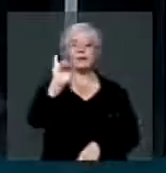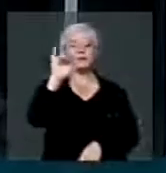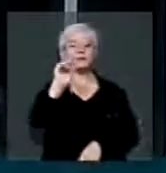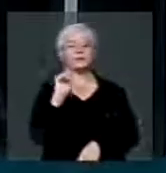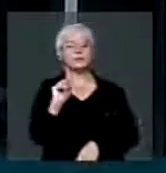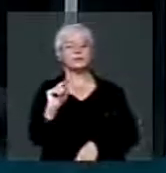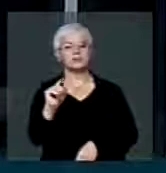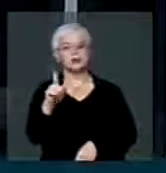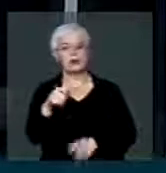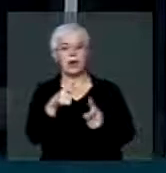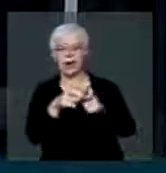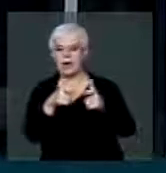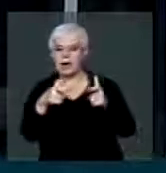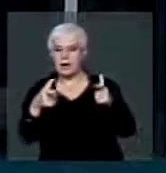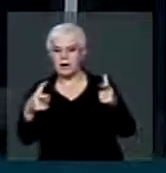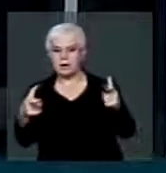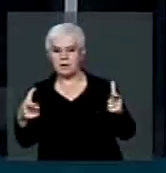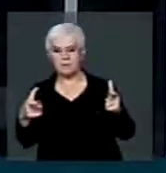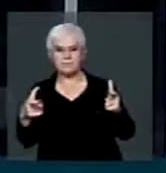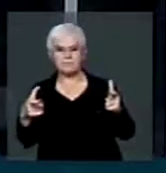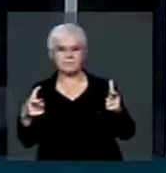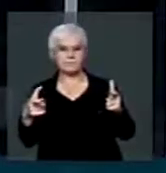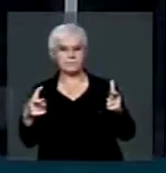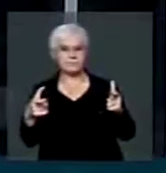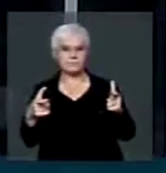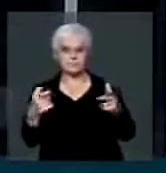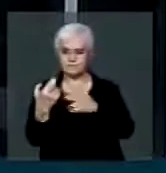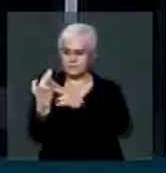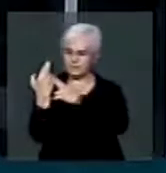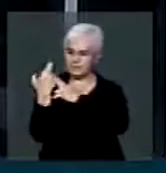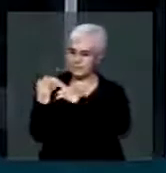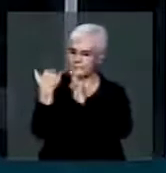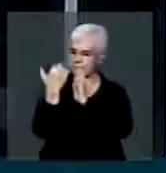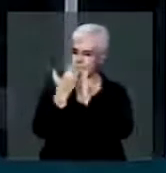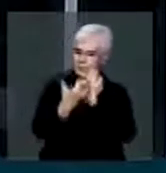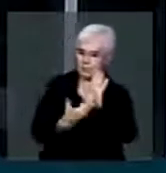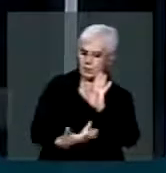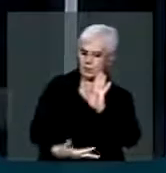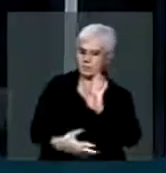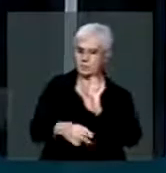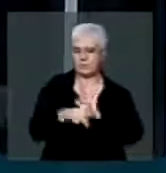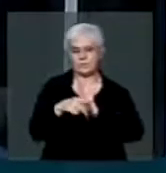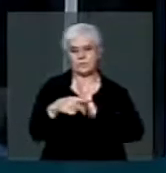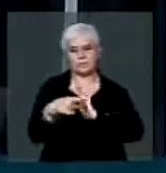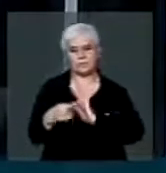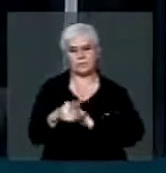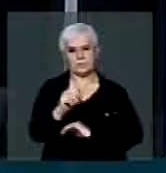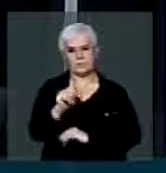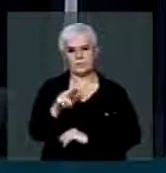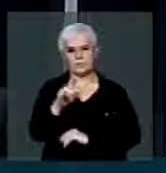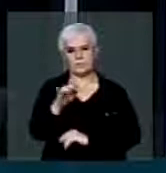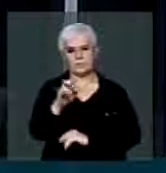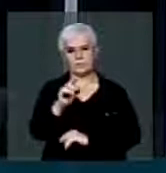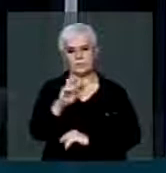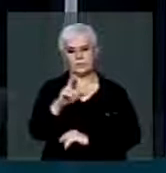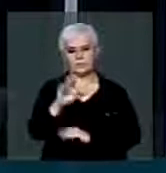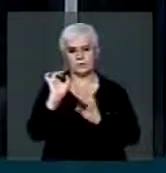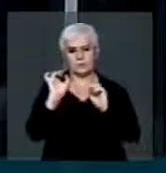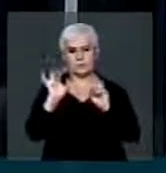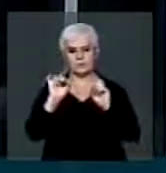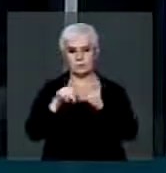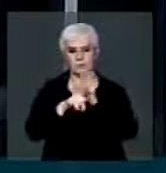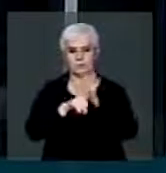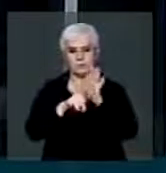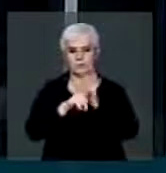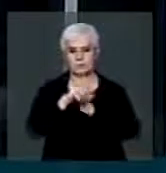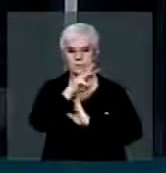é a ampliação das competências, das atribuições, especialmente a partir da questão do